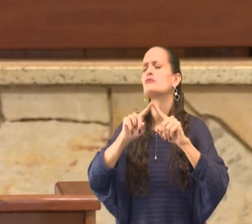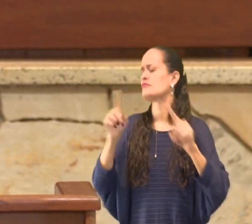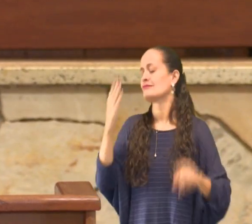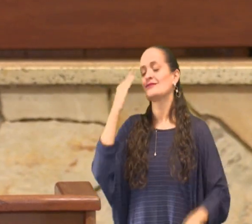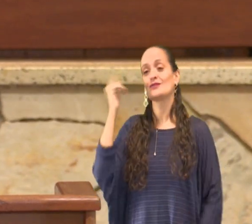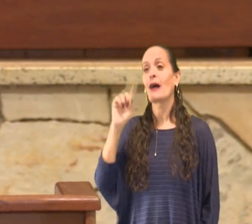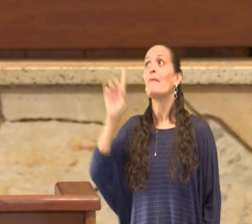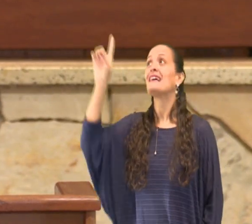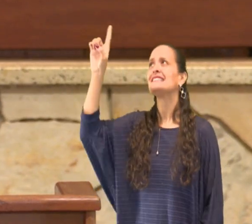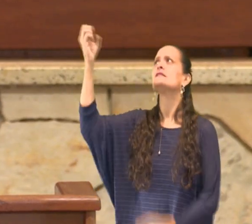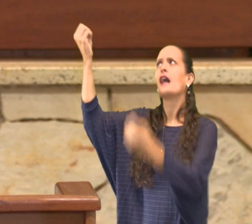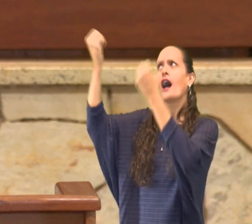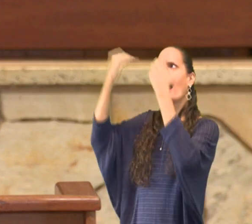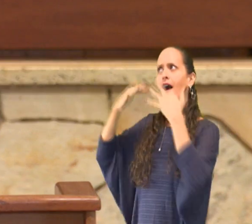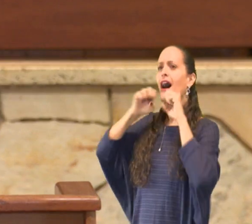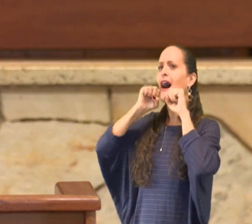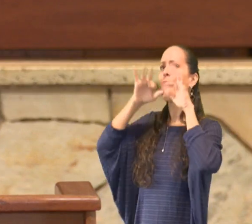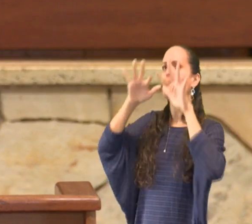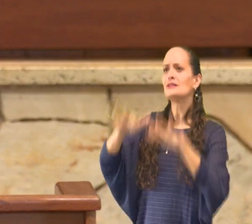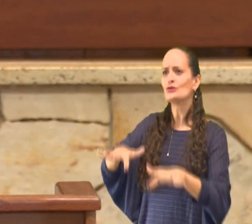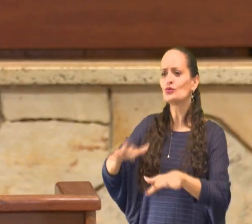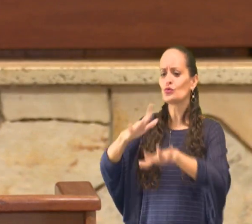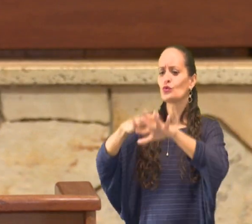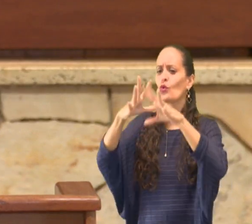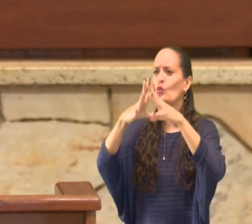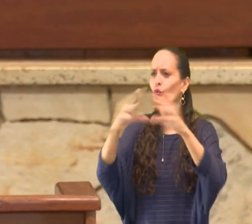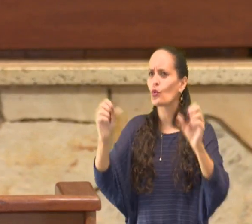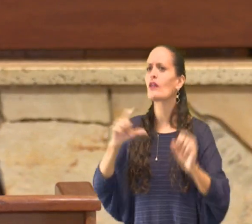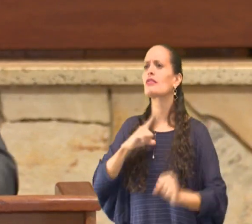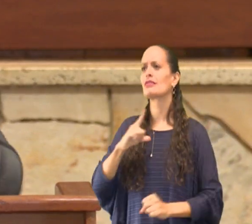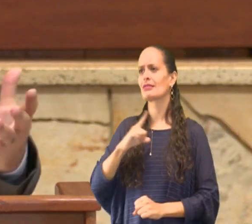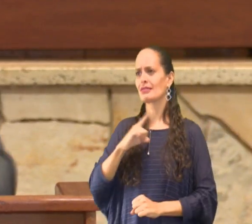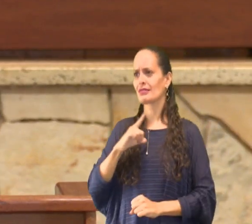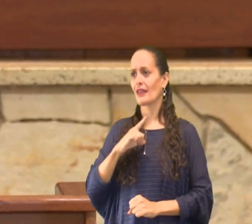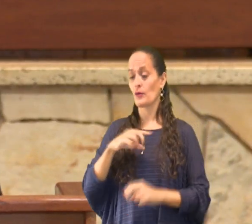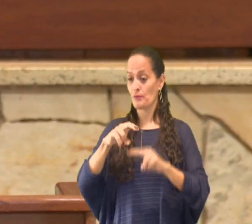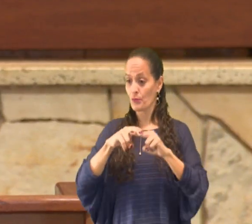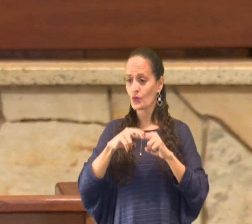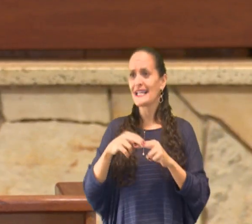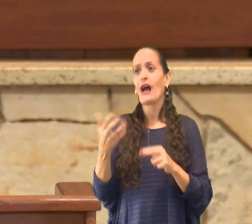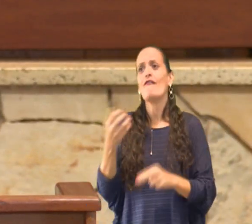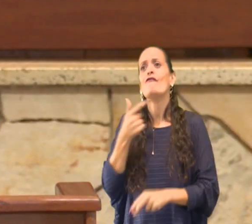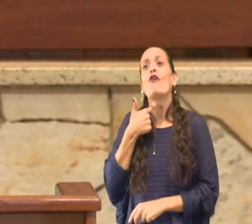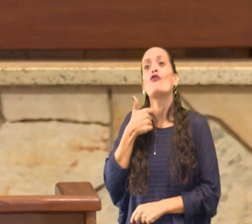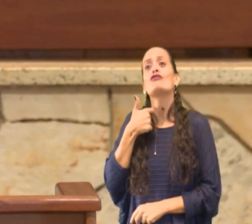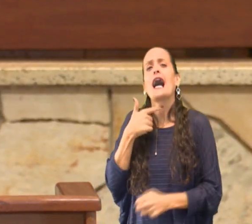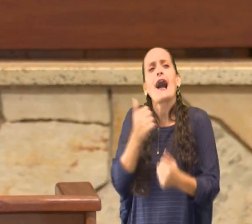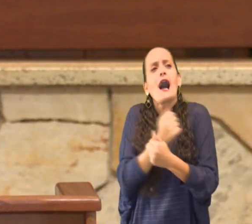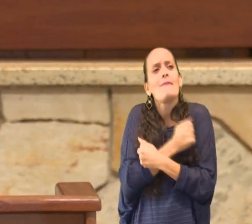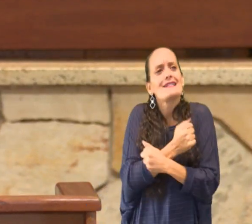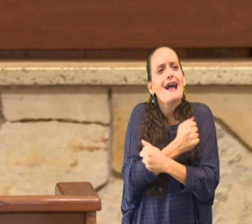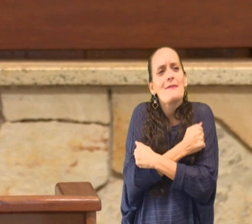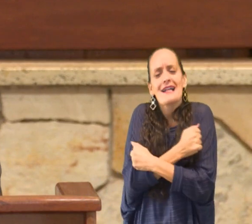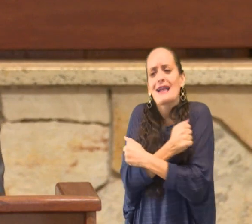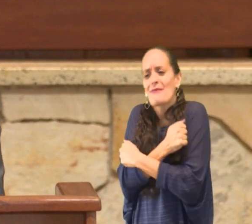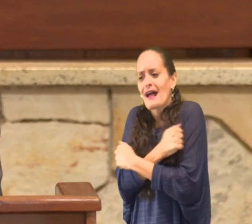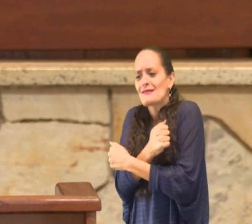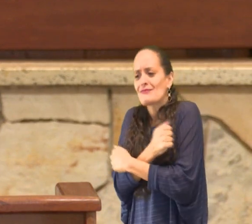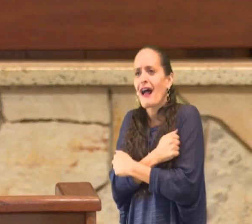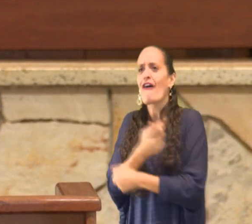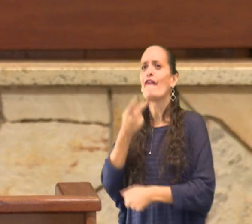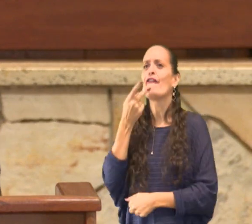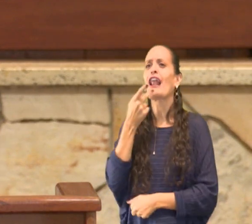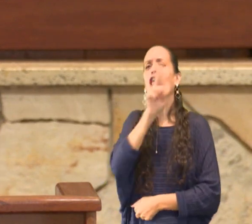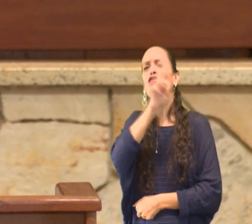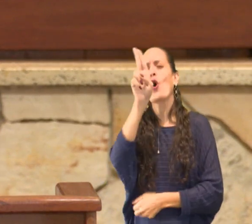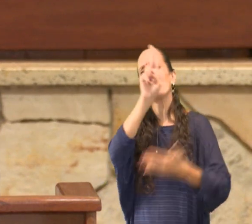nos abençoa, Ele cura com a sua mão, com o seu poder, e como igreja, nós gostaríamos de abraçar a todos, gostaríamos de citar todos aqueles